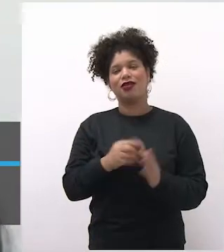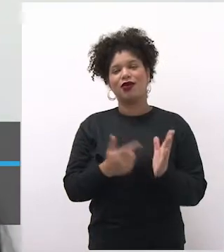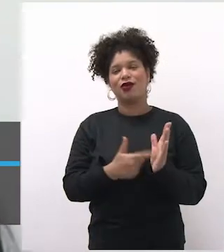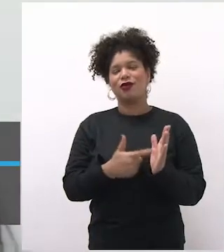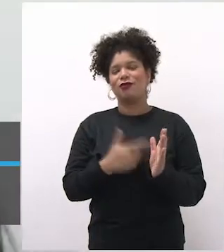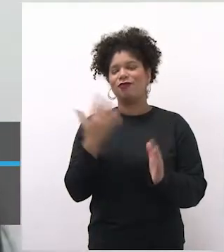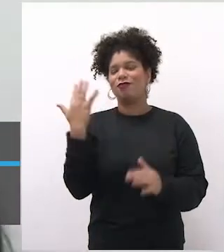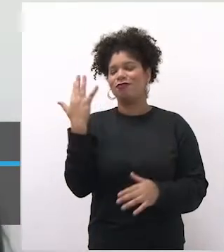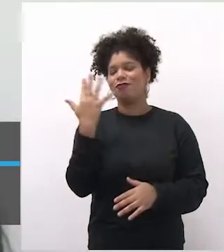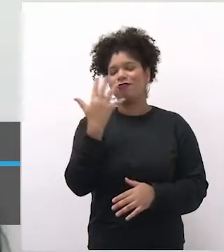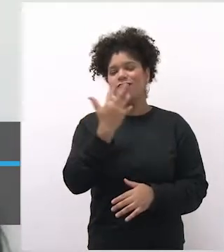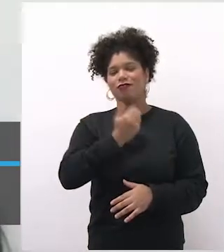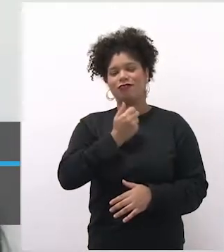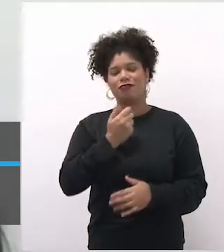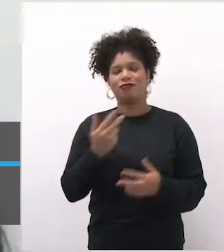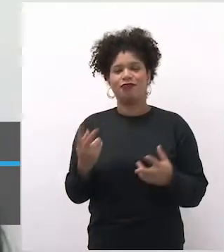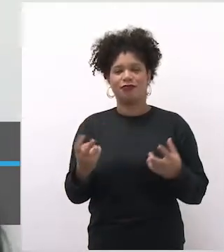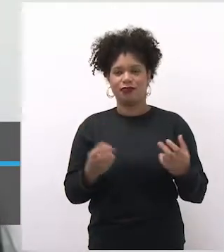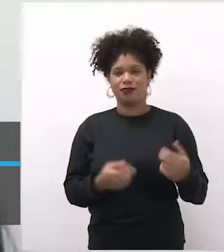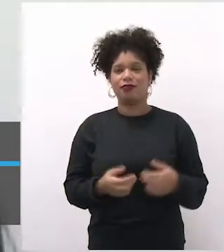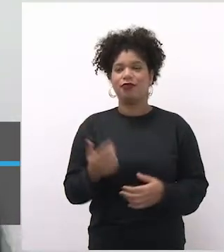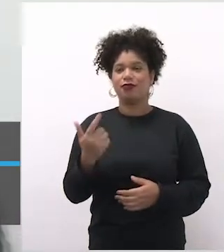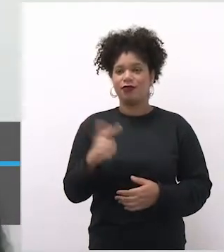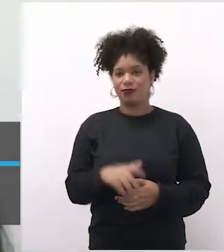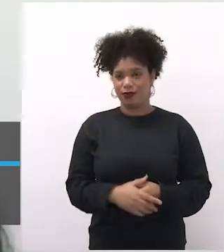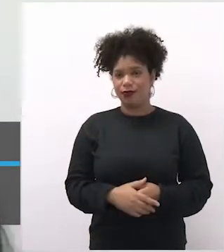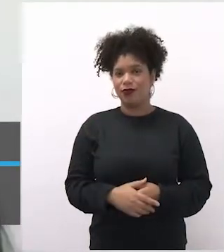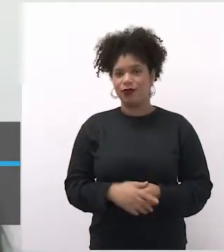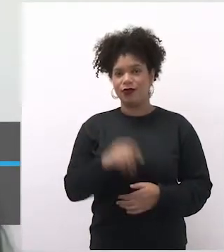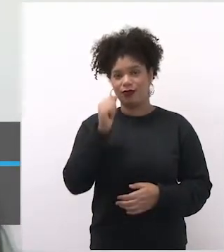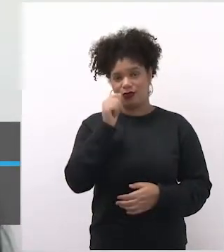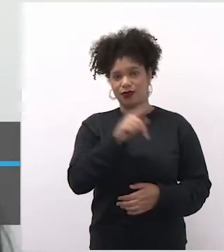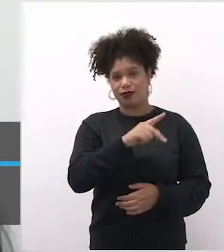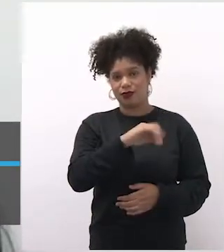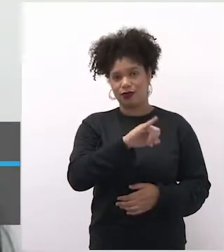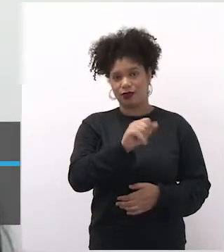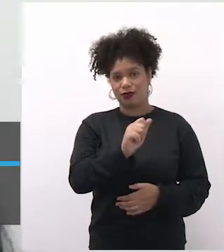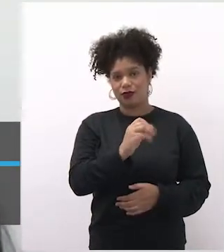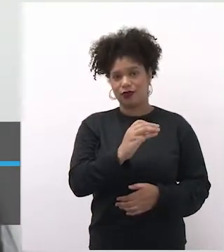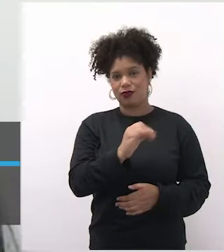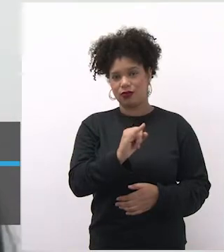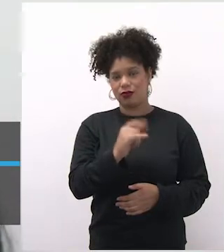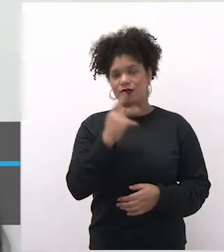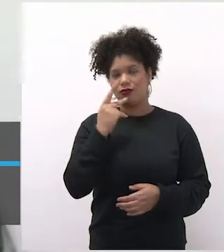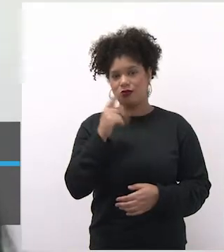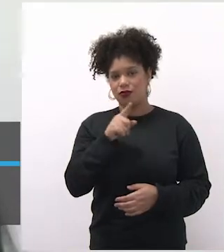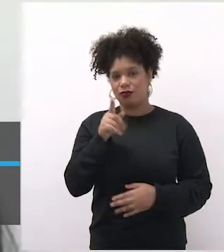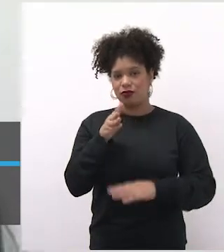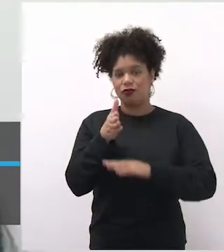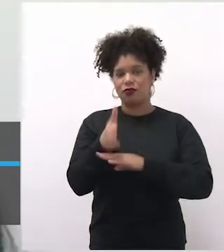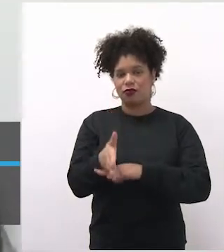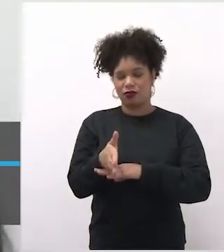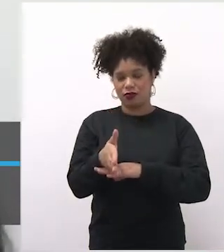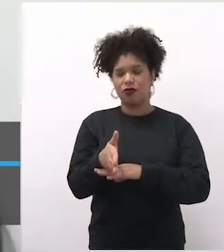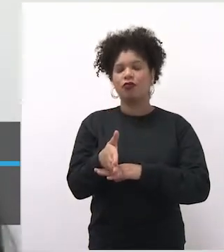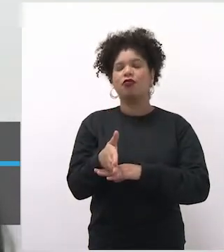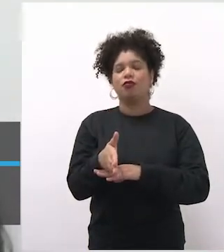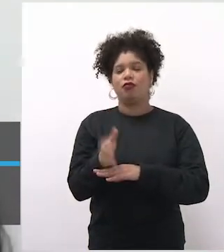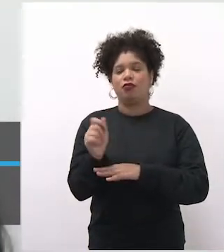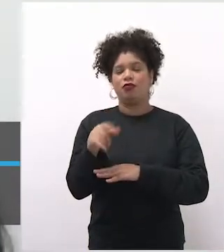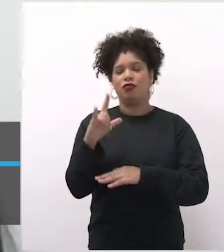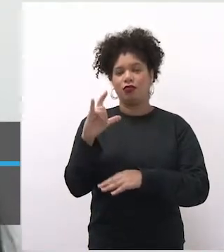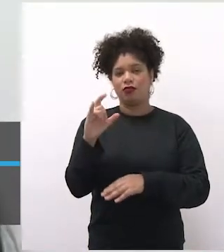se ver. E aí eu reforço o convite que já se fez para vocês conhecerem, sim, o Instagram da Sala de Altas Habilidades do Distrito Federal. É muito rico, é